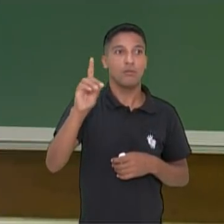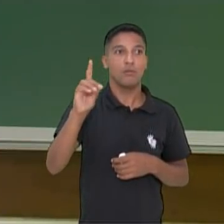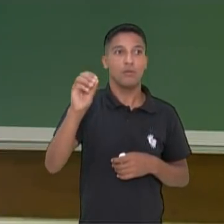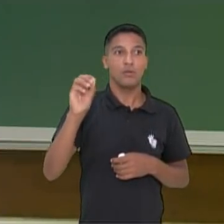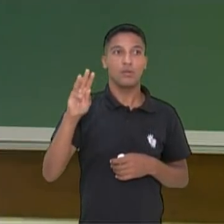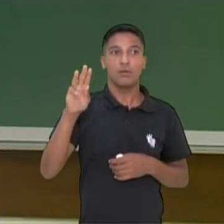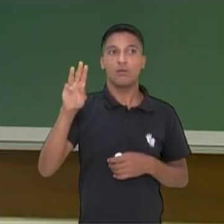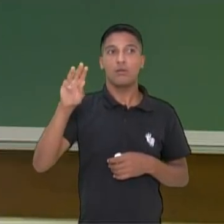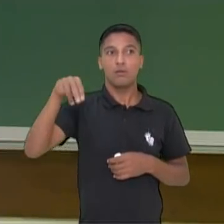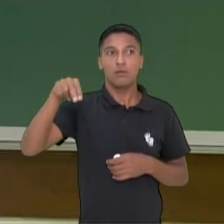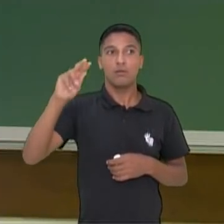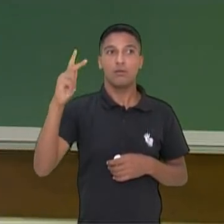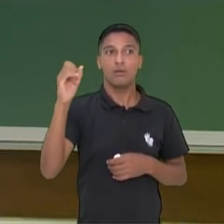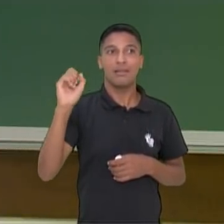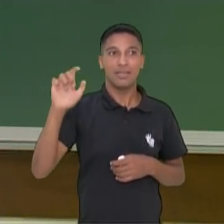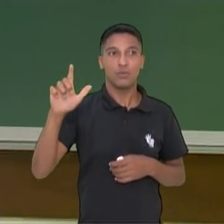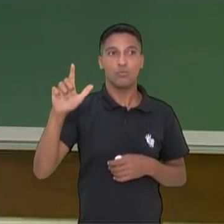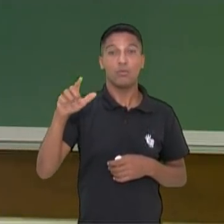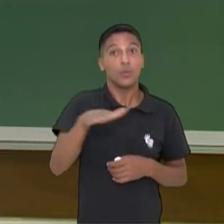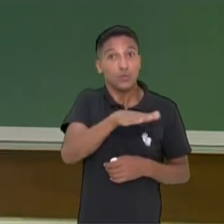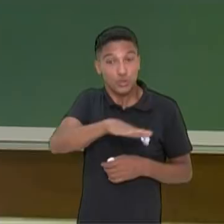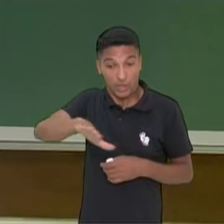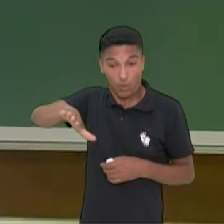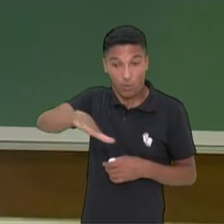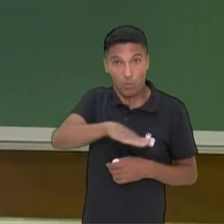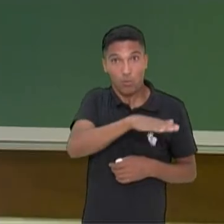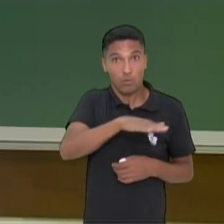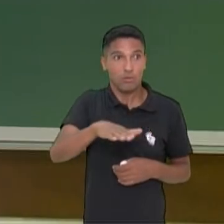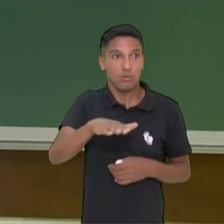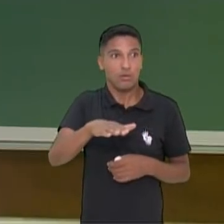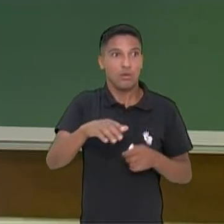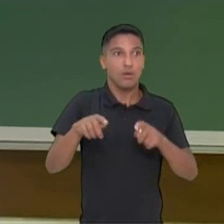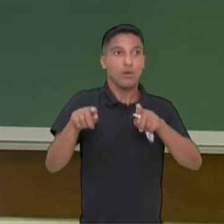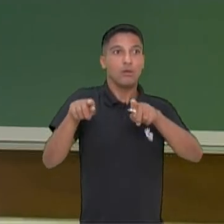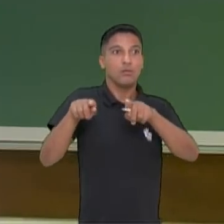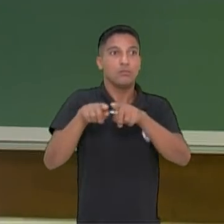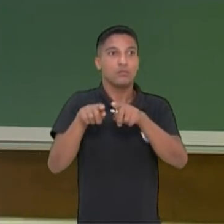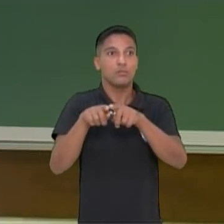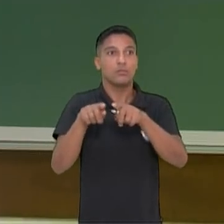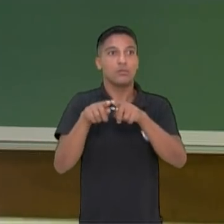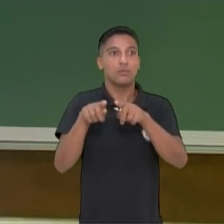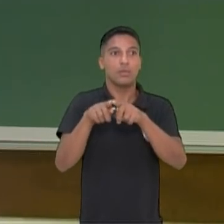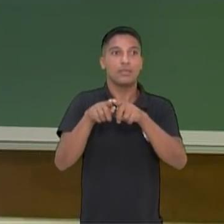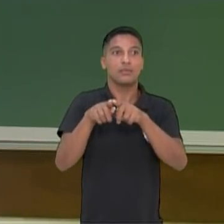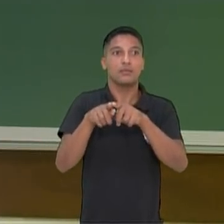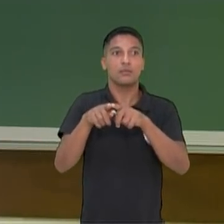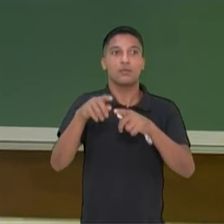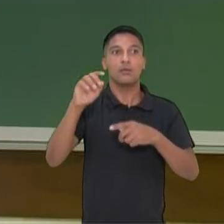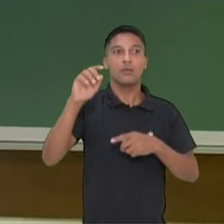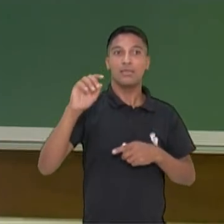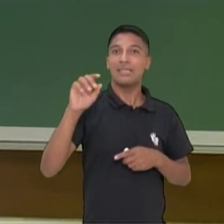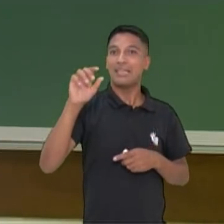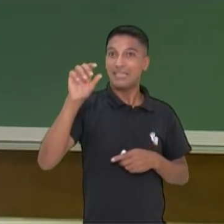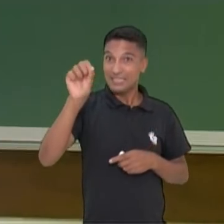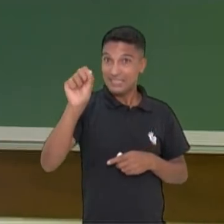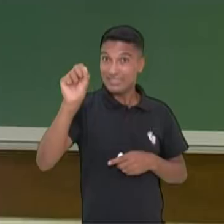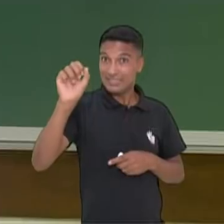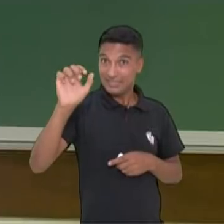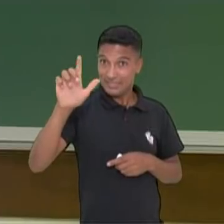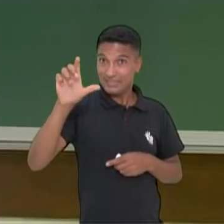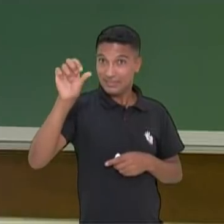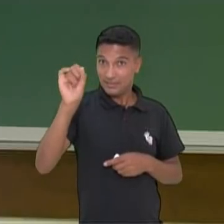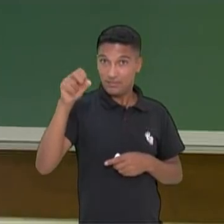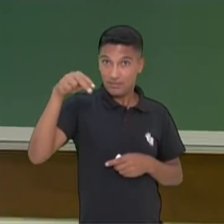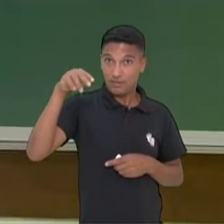você desce fazendo as derrapagens, né? O longboard, com aquele skate maior, mais comprido, com rodas maiores